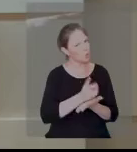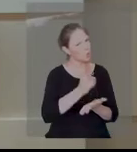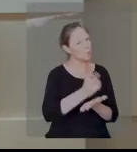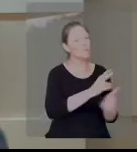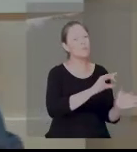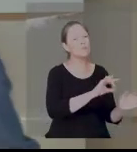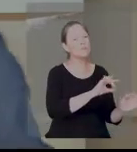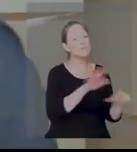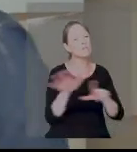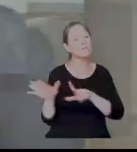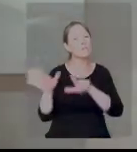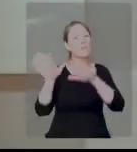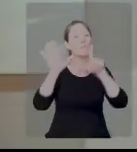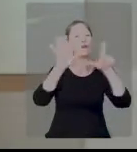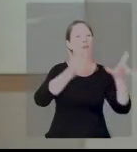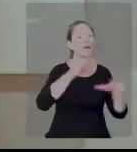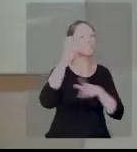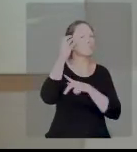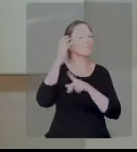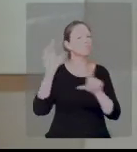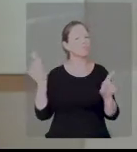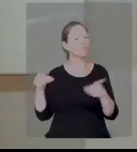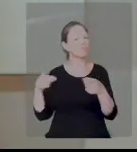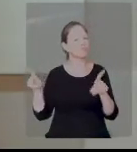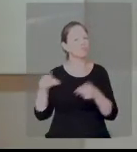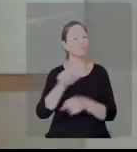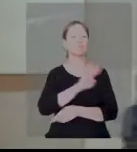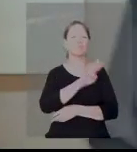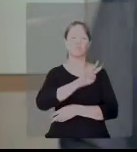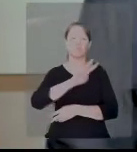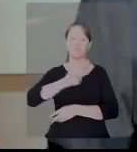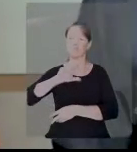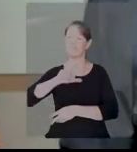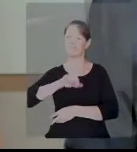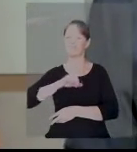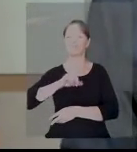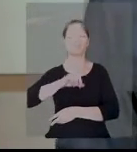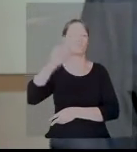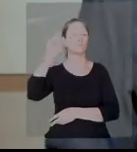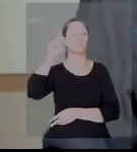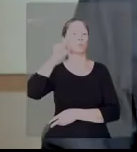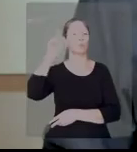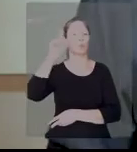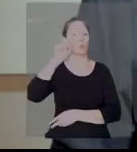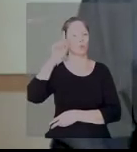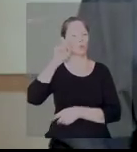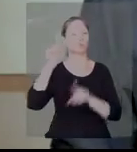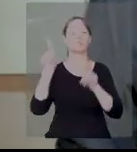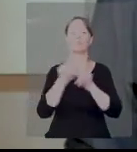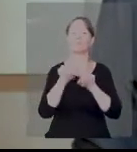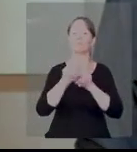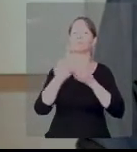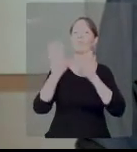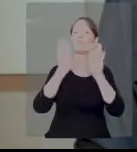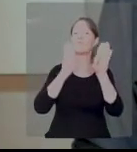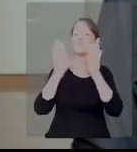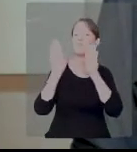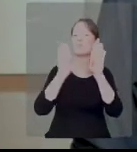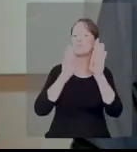acompanhar durante toda a semana, né, Luana? É isso aí, em radiocpt.com.br, 24 horas por dia, você nos acompanha e também